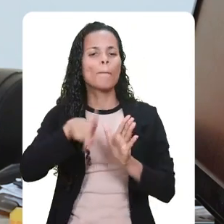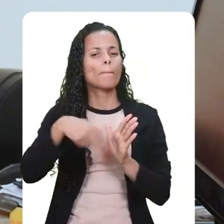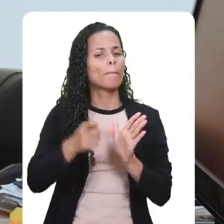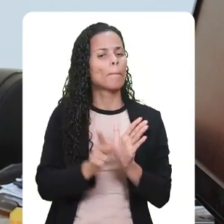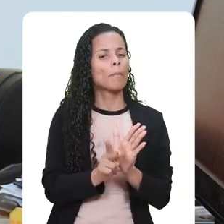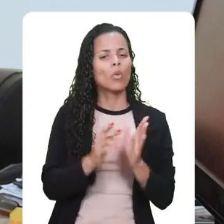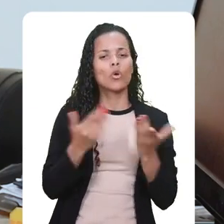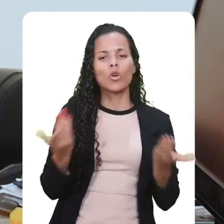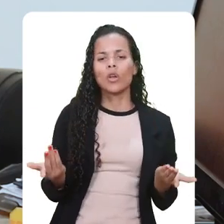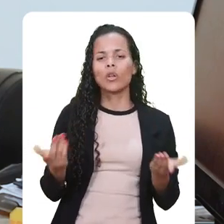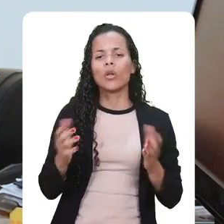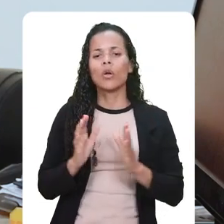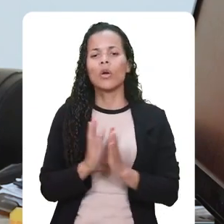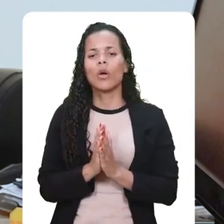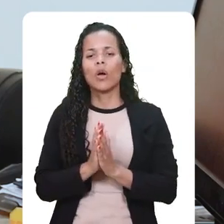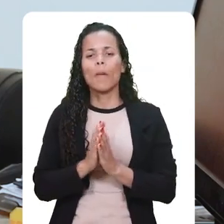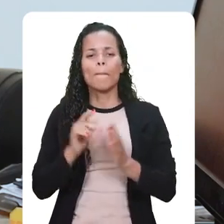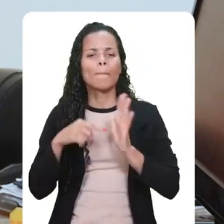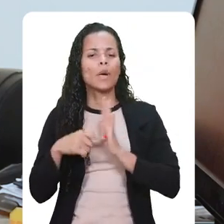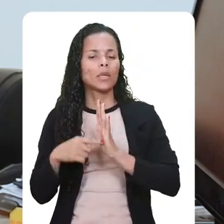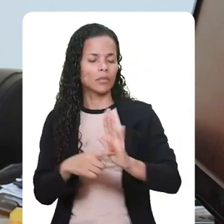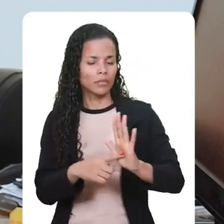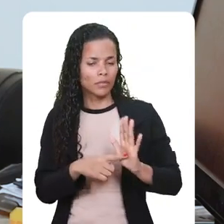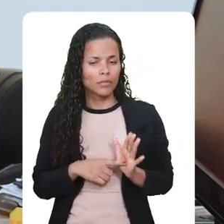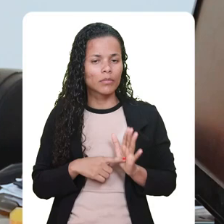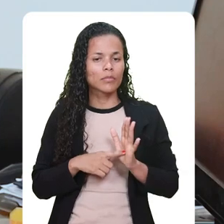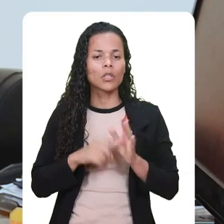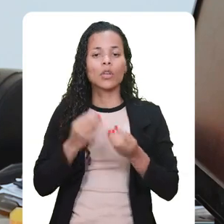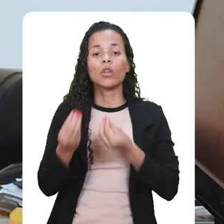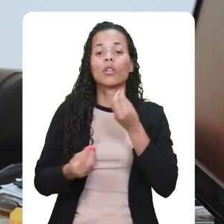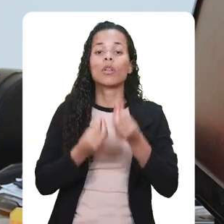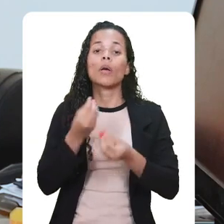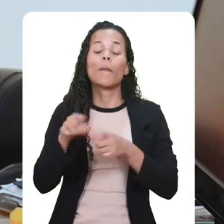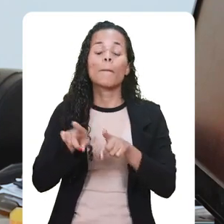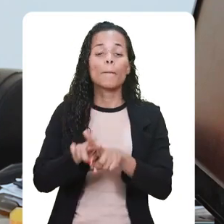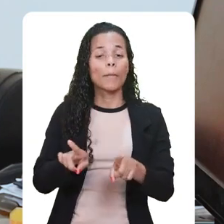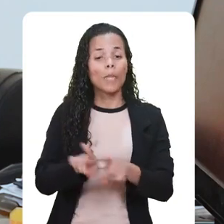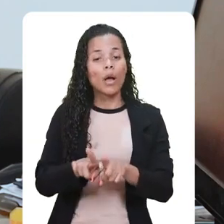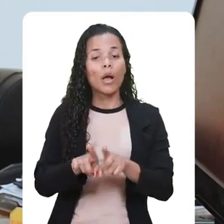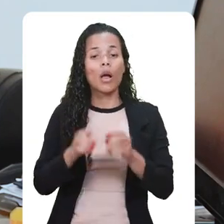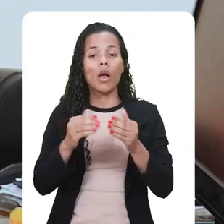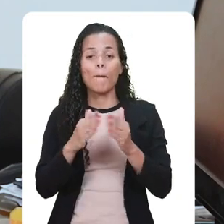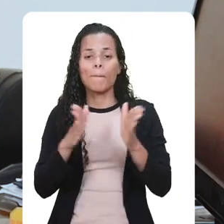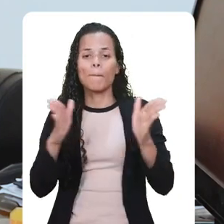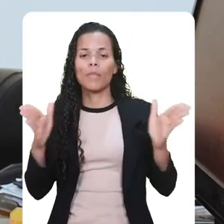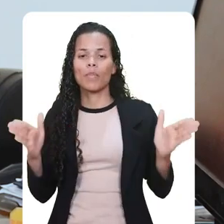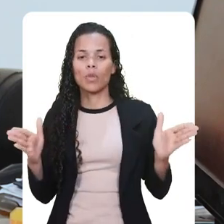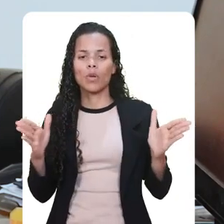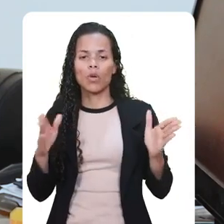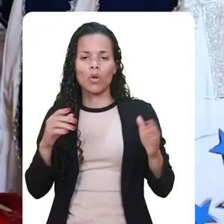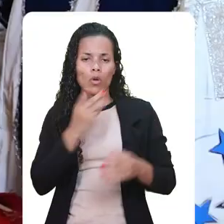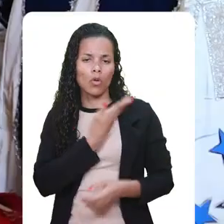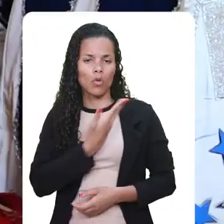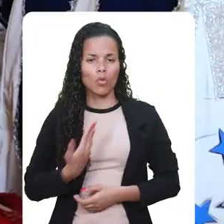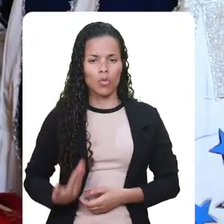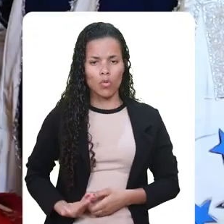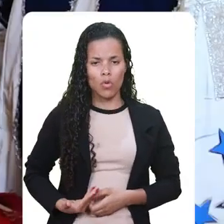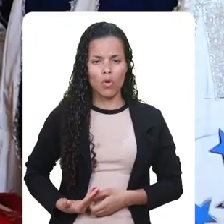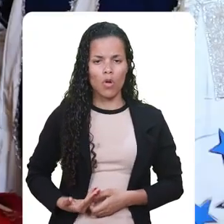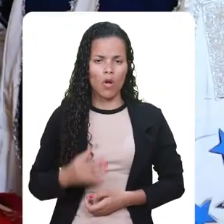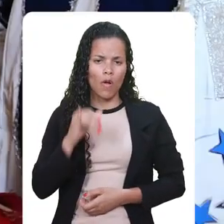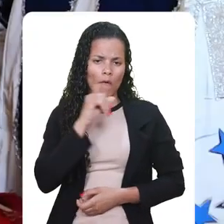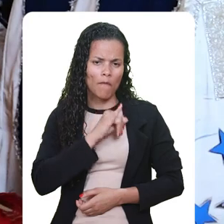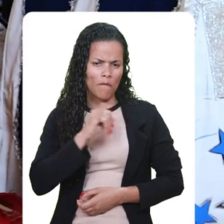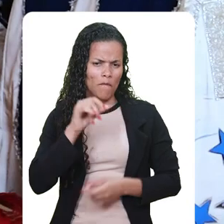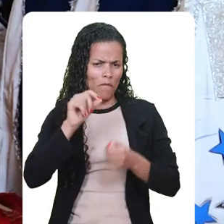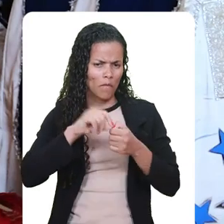algum trabalho, algum projeto, alguma apresentação, como também abrindo espaços. O poder